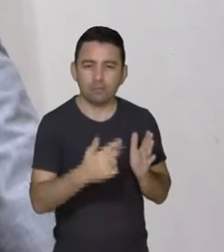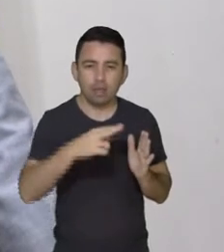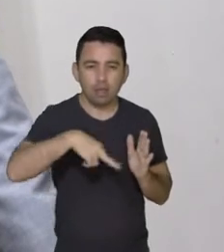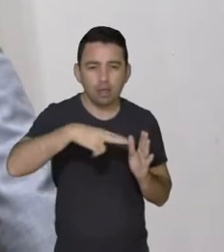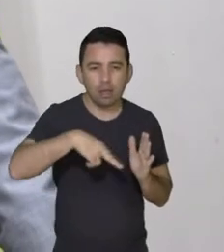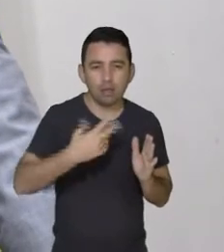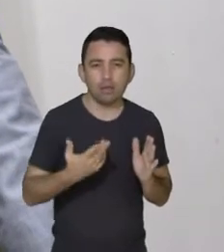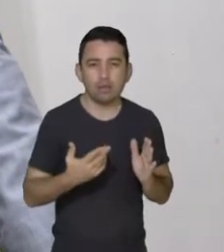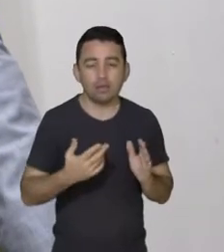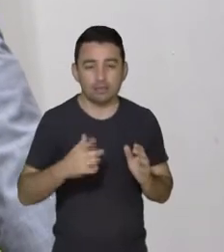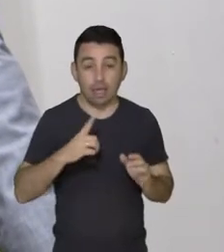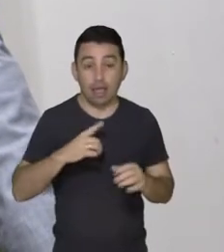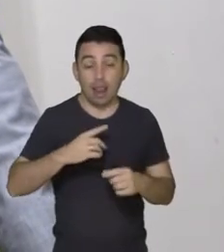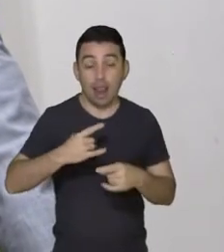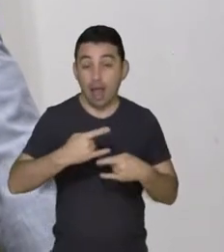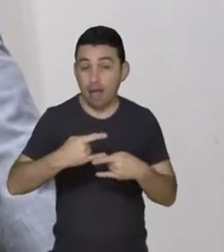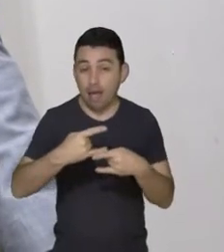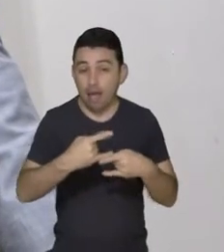fazem transmissão